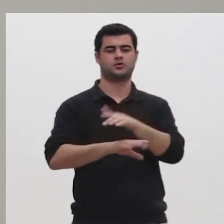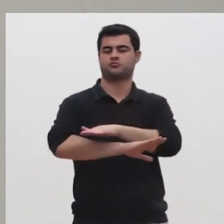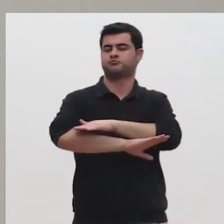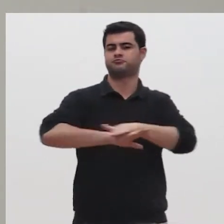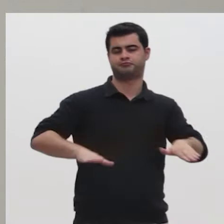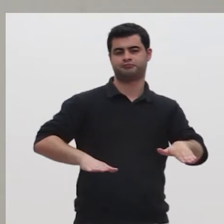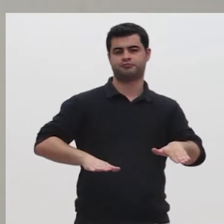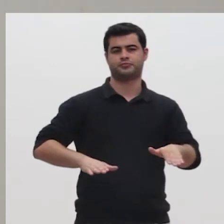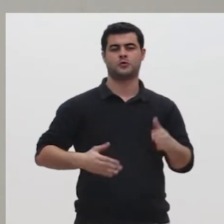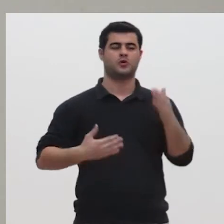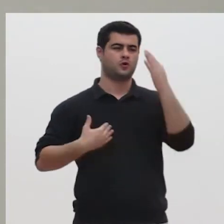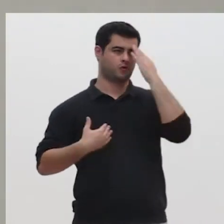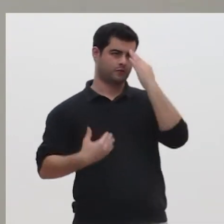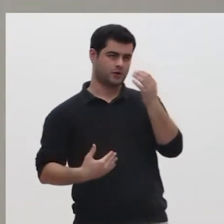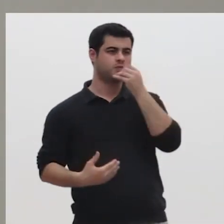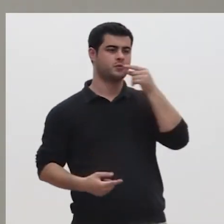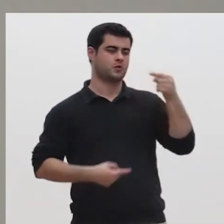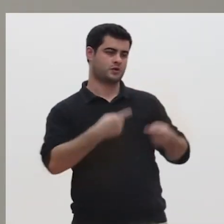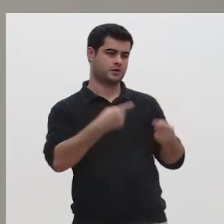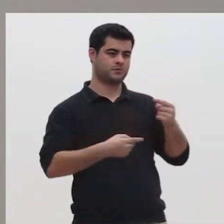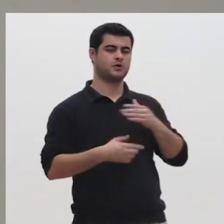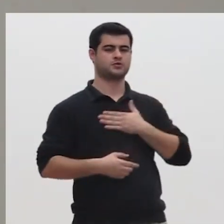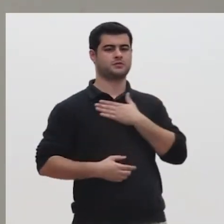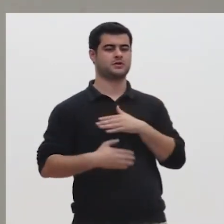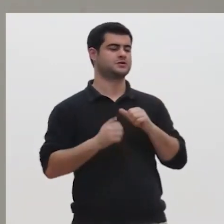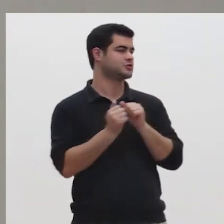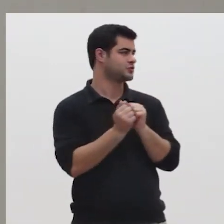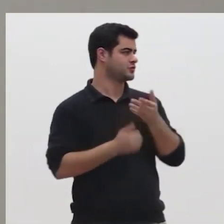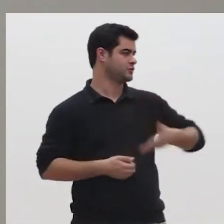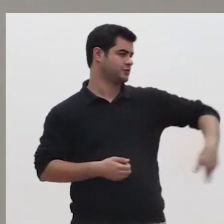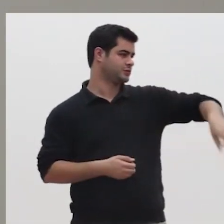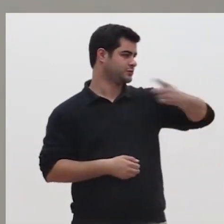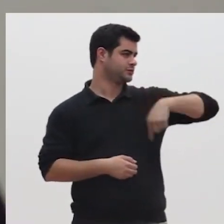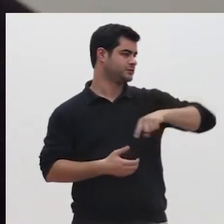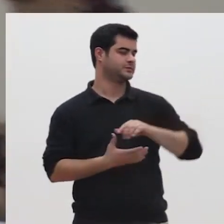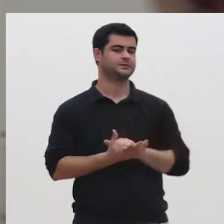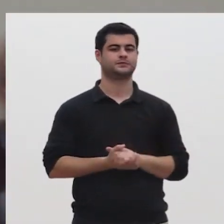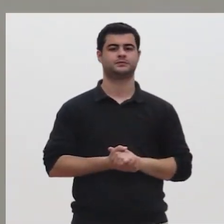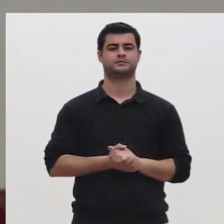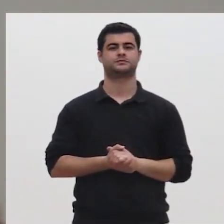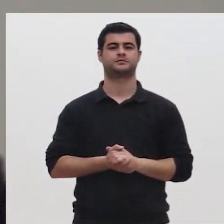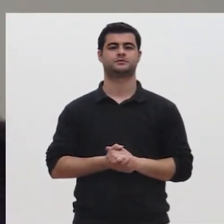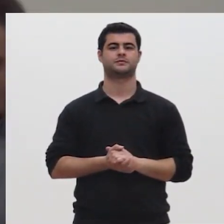bom debate, prazer enorme estar com vocês aqui hoje, viu?